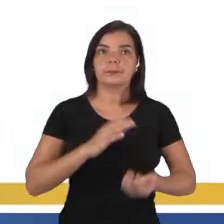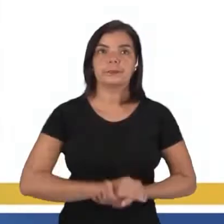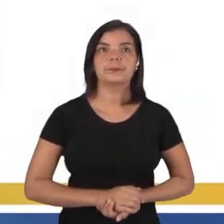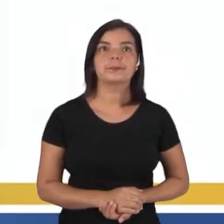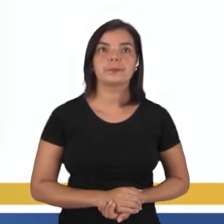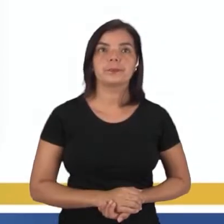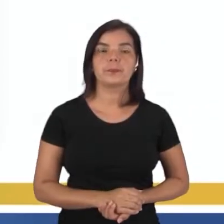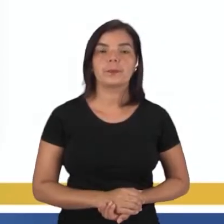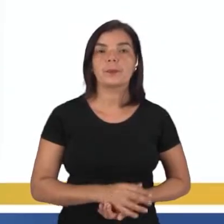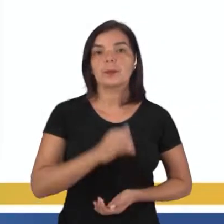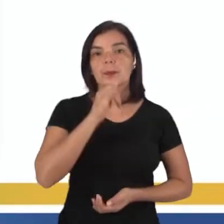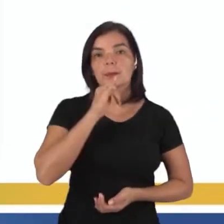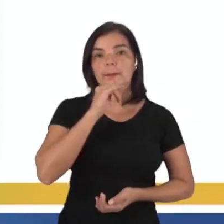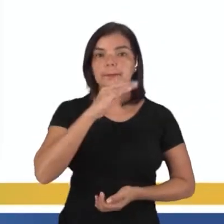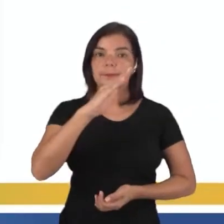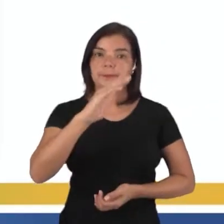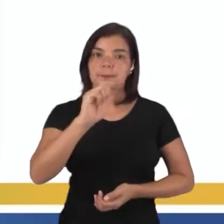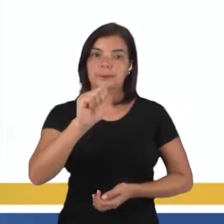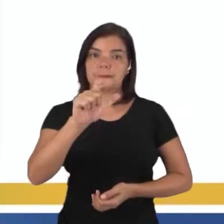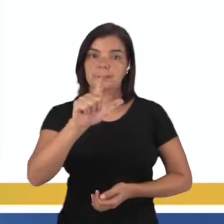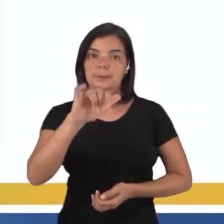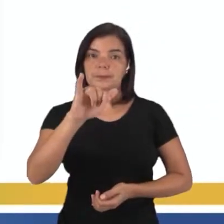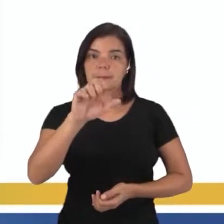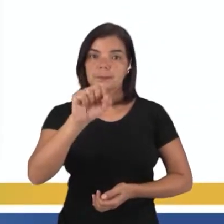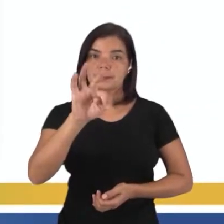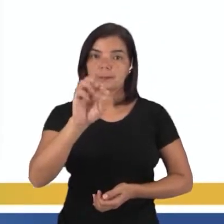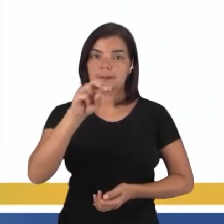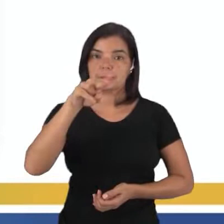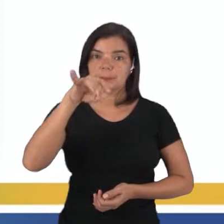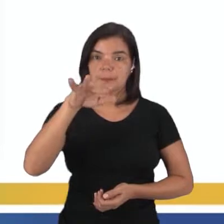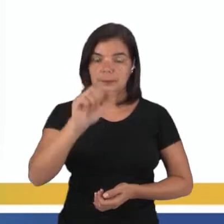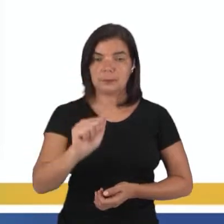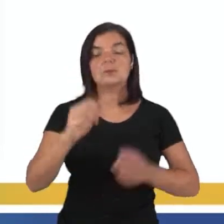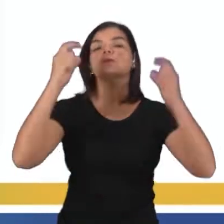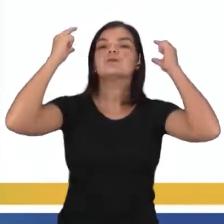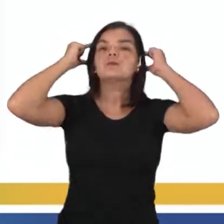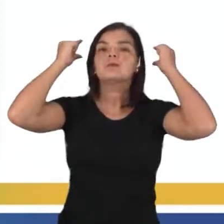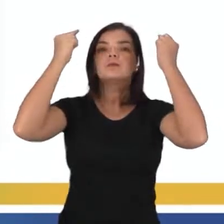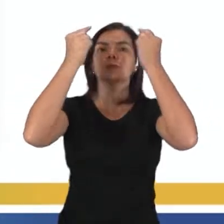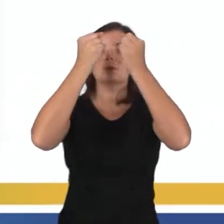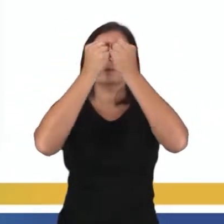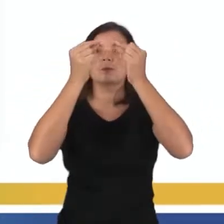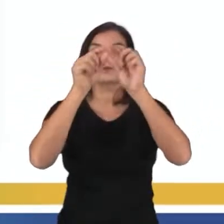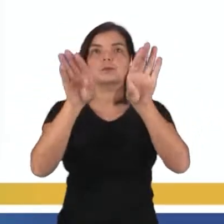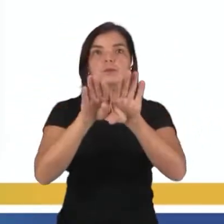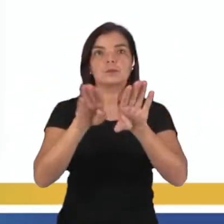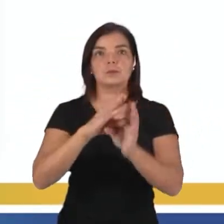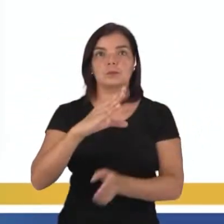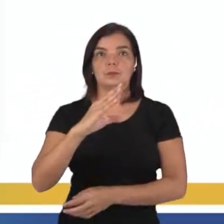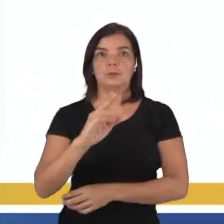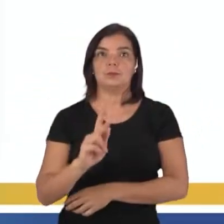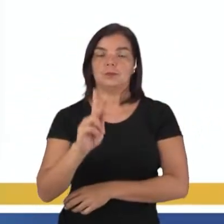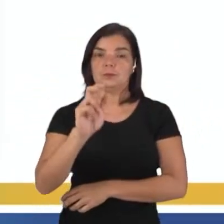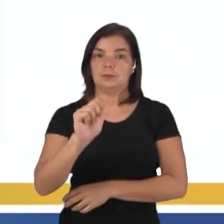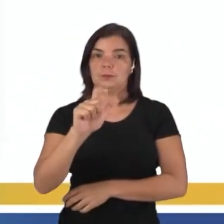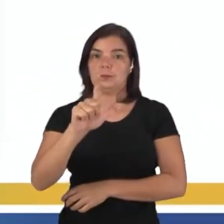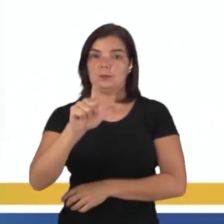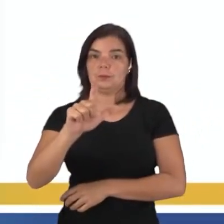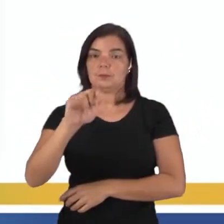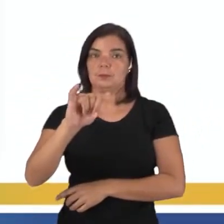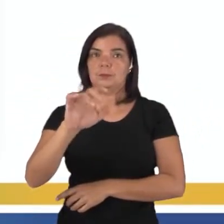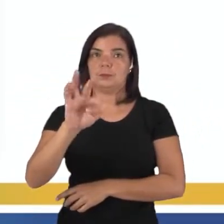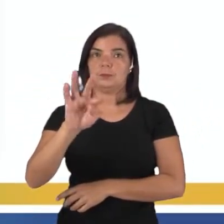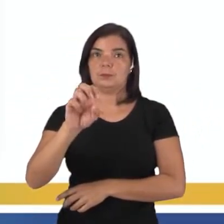lá. Vamos falar um pouquinho da calistenia, né? Do grego kalistênis, cheio de vigor, ou do grego